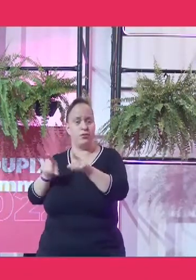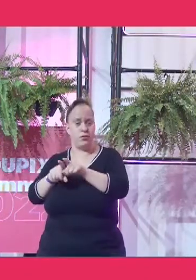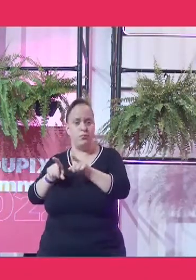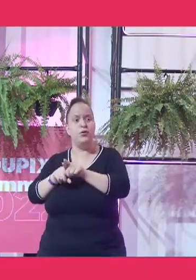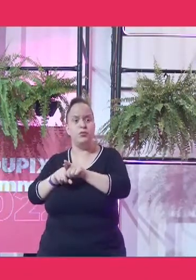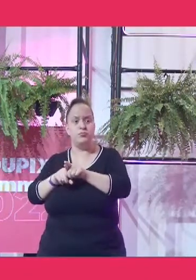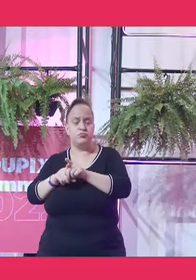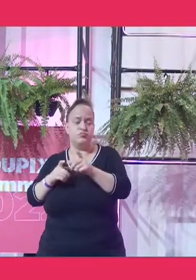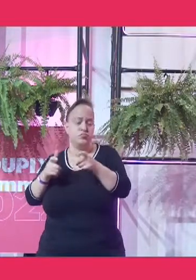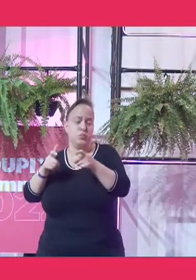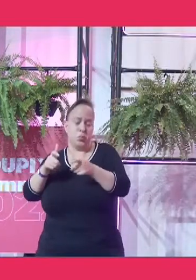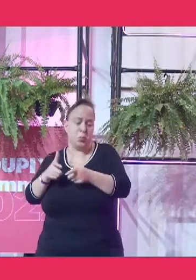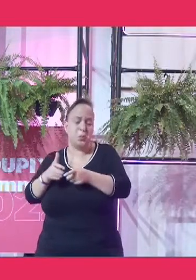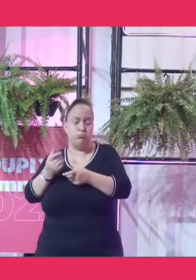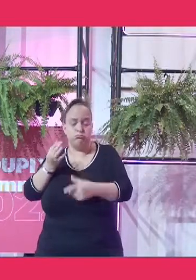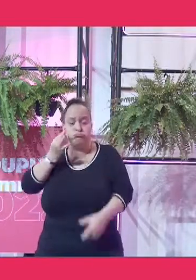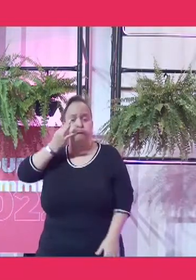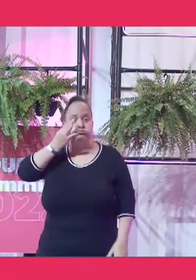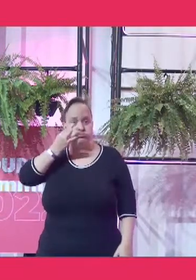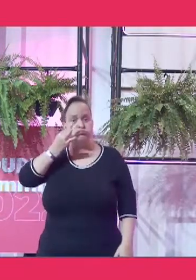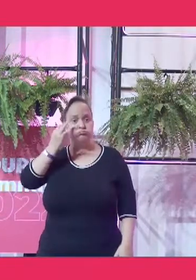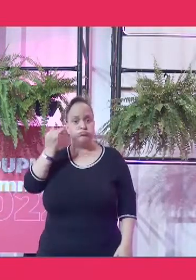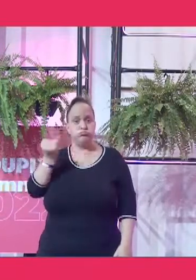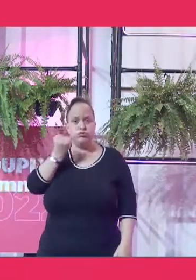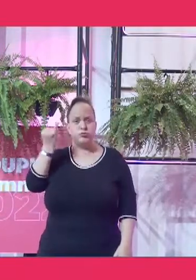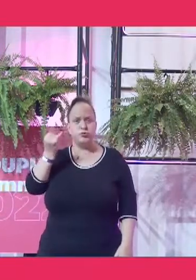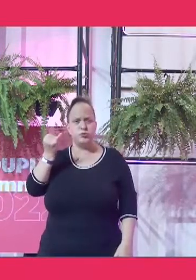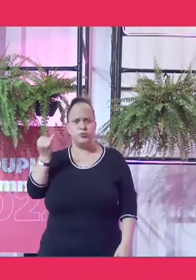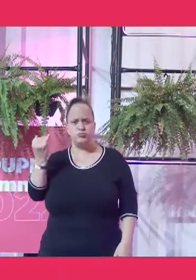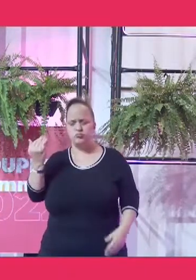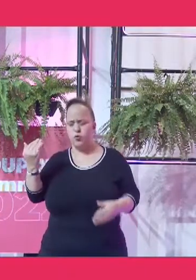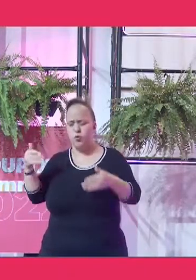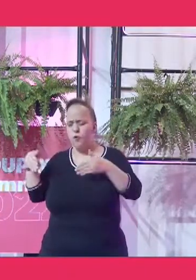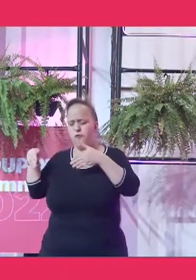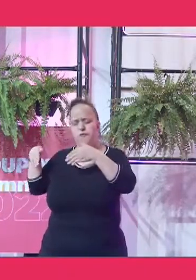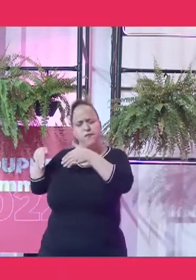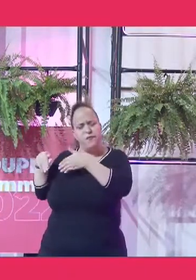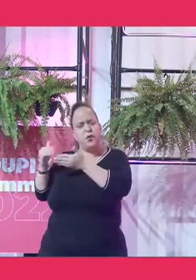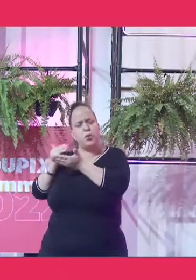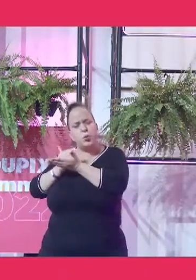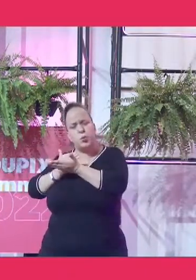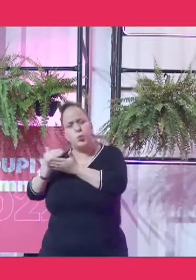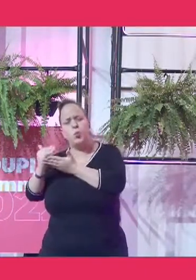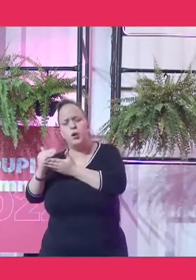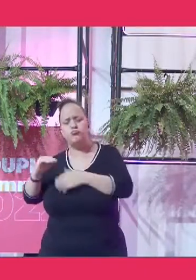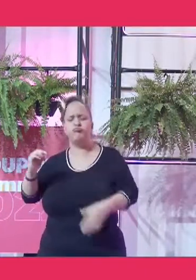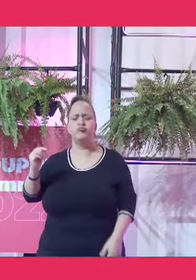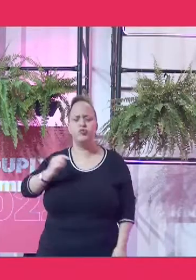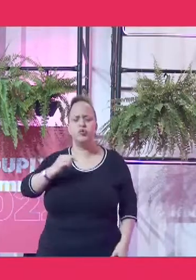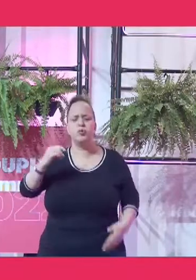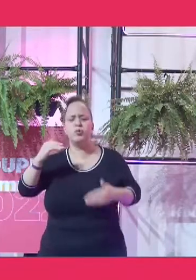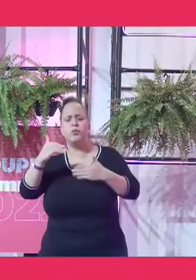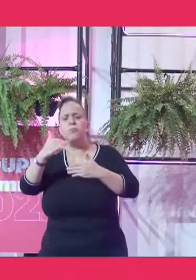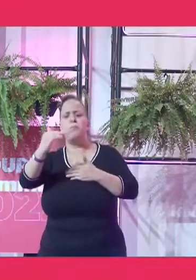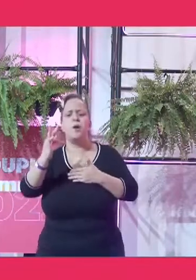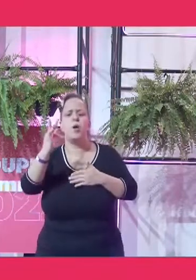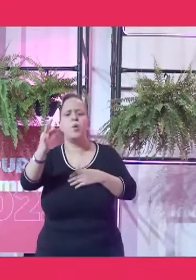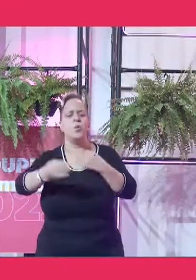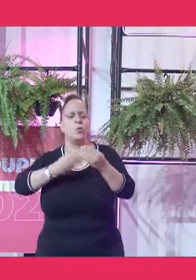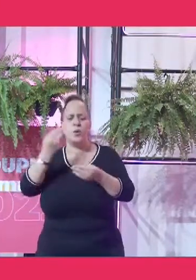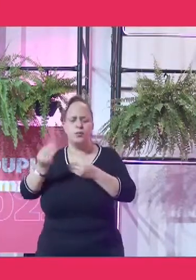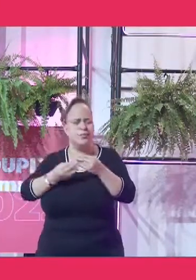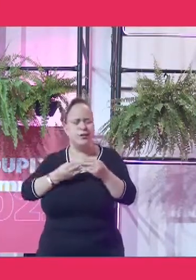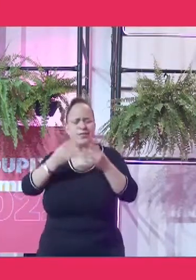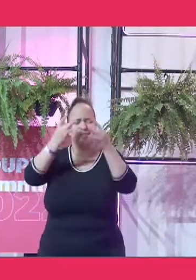lugar significativo no Instagram. Você está olhando para a sua origem? Você está olhando para o TikTok? Para onde você sente que você vai? Enfim, quero saber